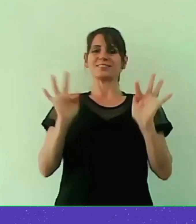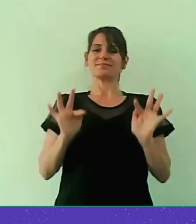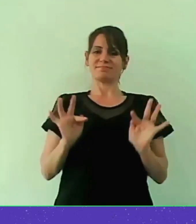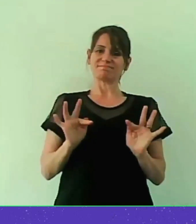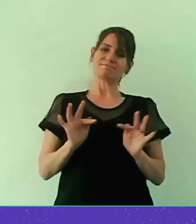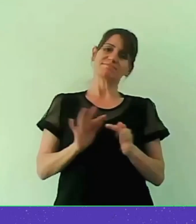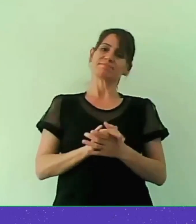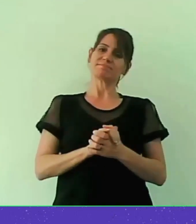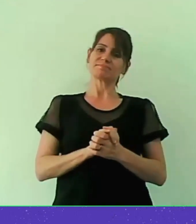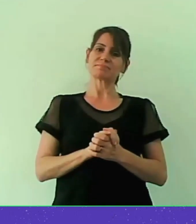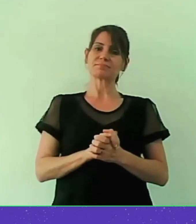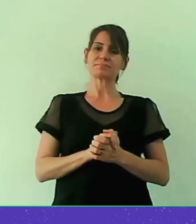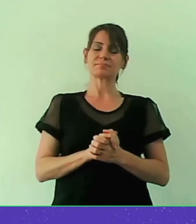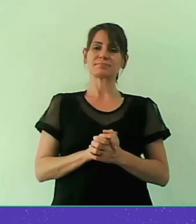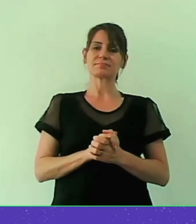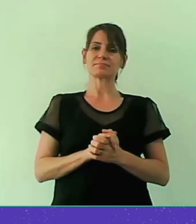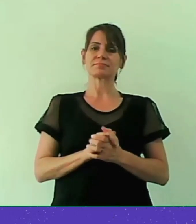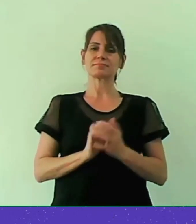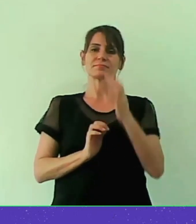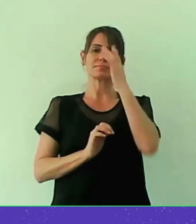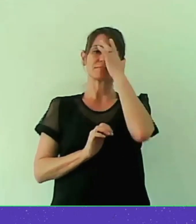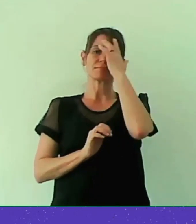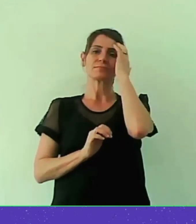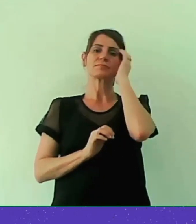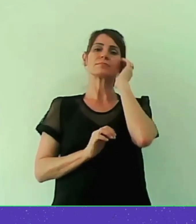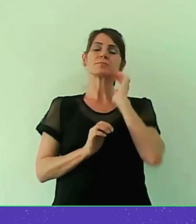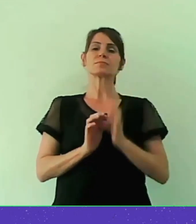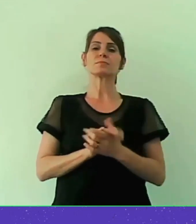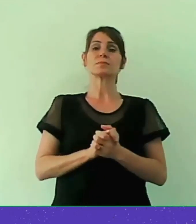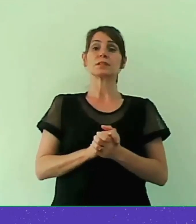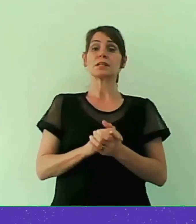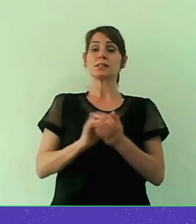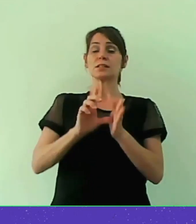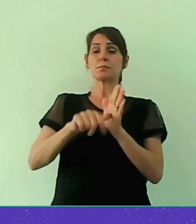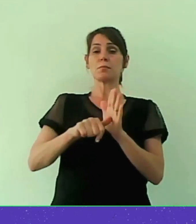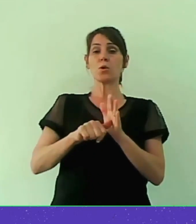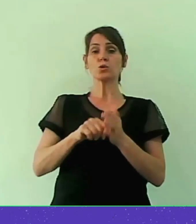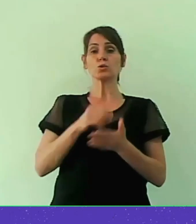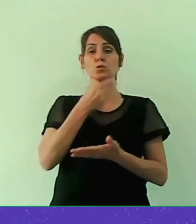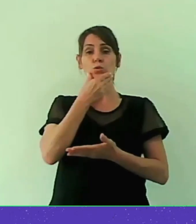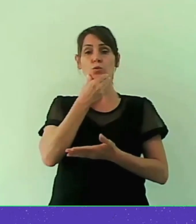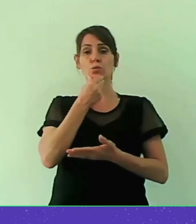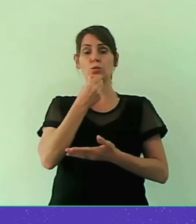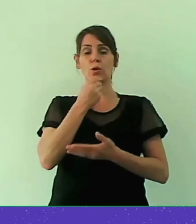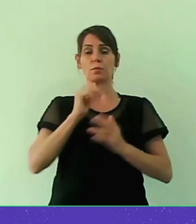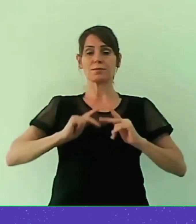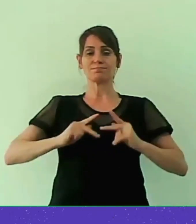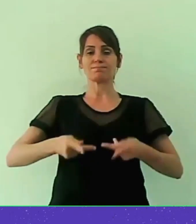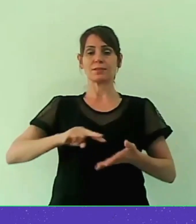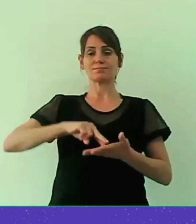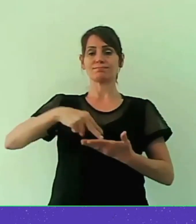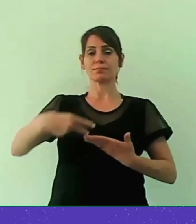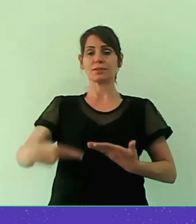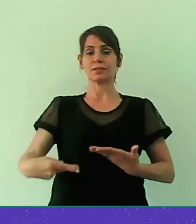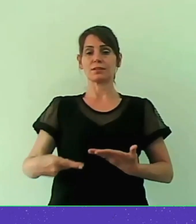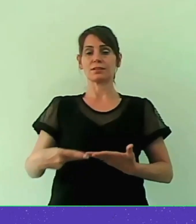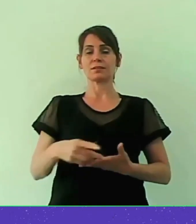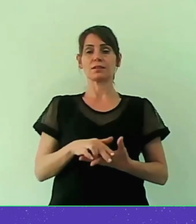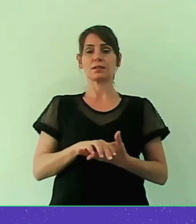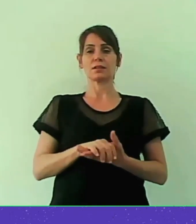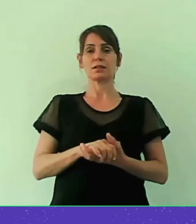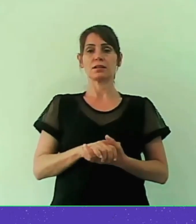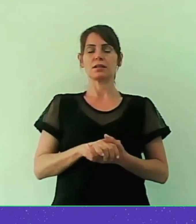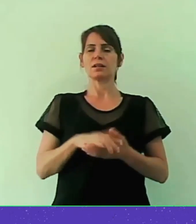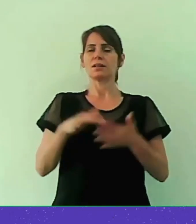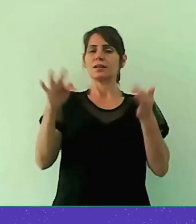Todavia agora, depois da queda, a felicidade é